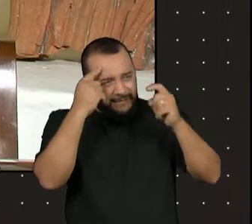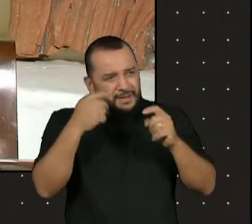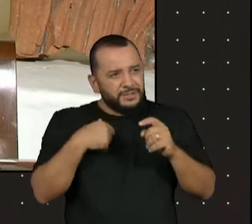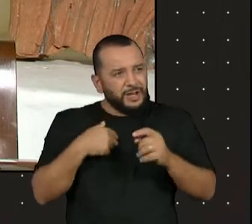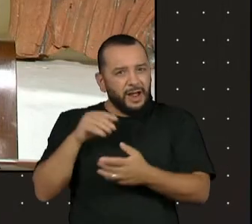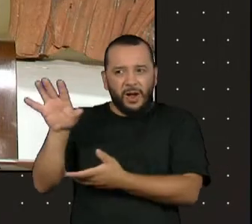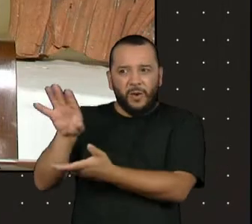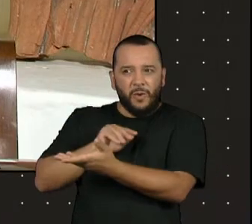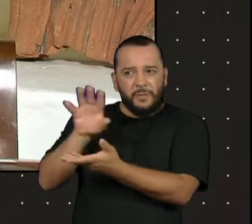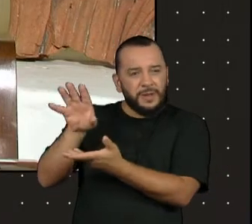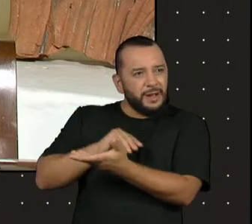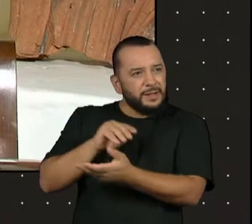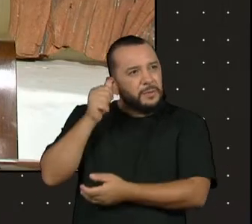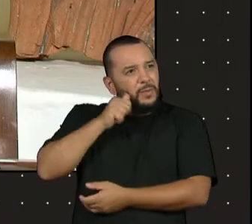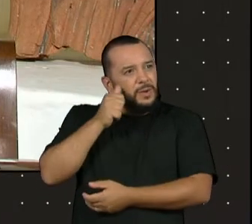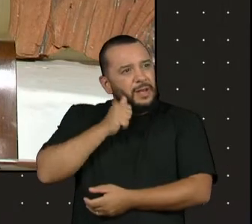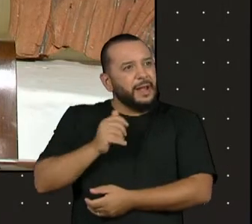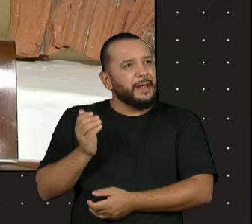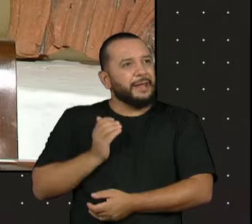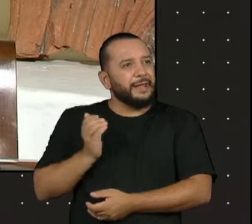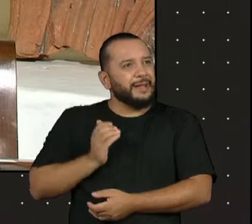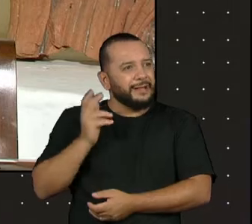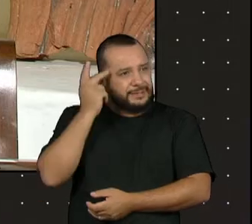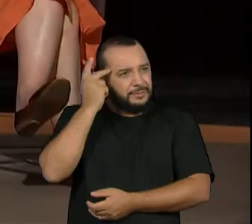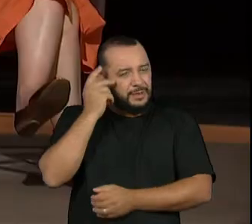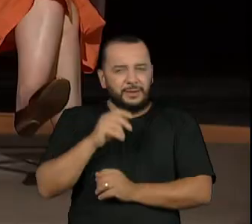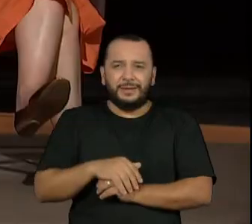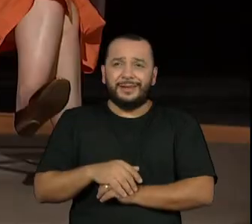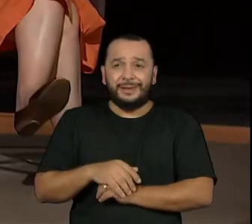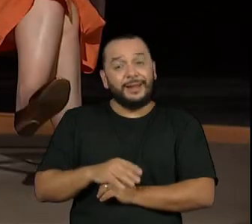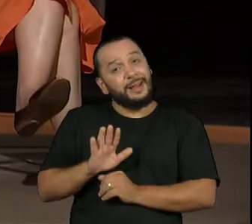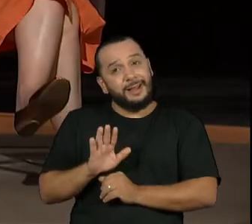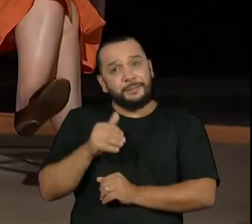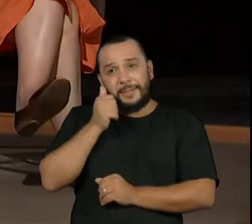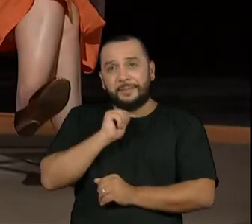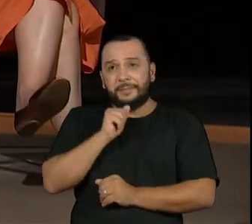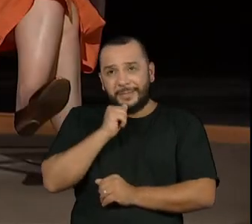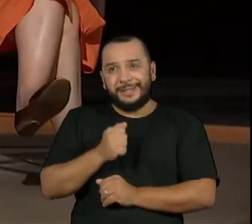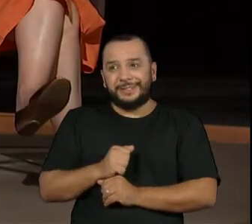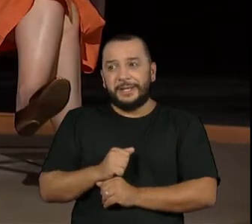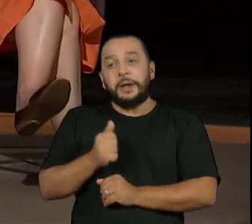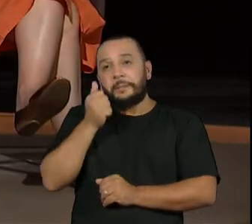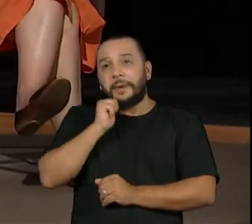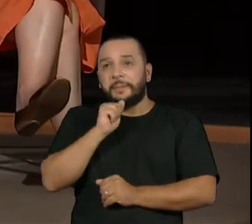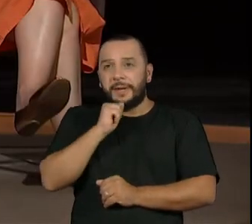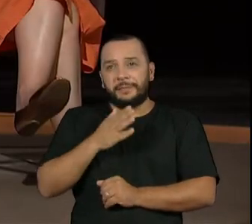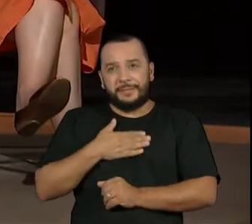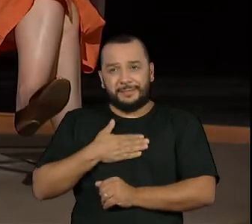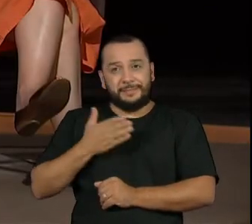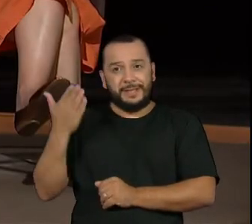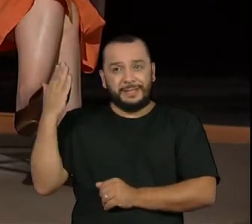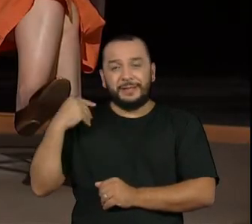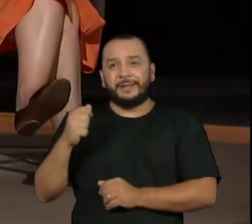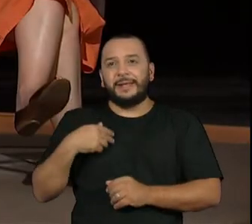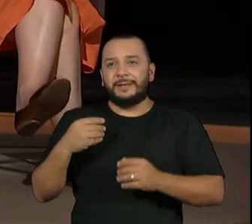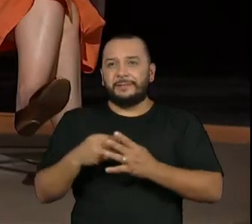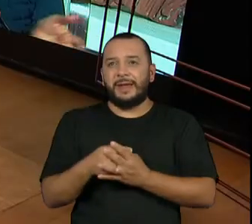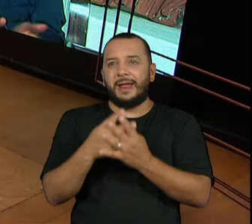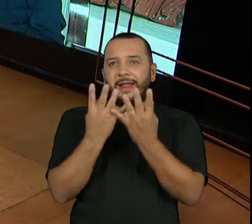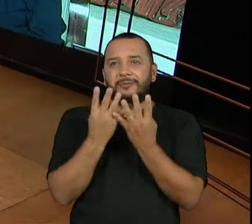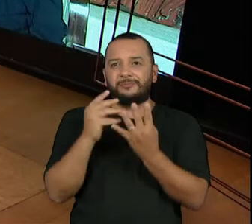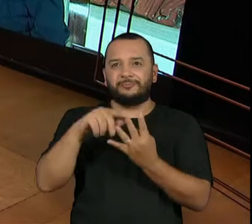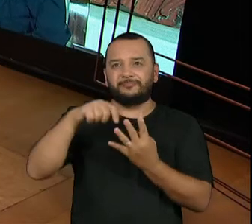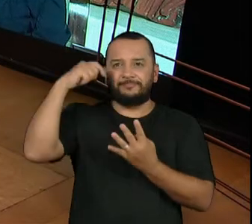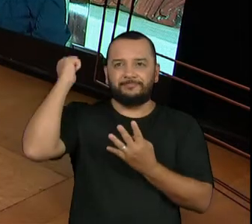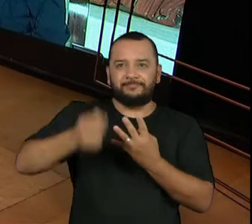nossas mães não eram necessariamente granfinas. Elas jogavam baralho. Jogavam baralho e faziam lanches.